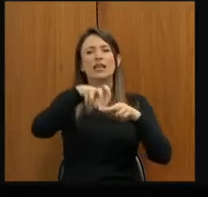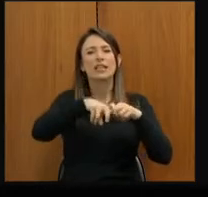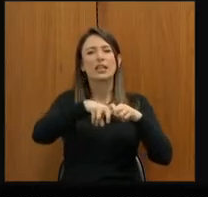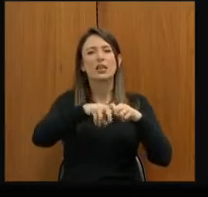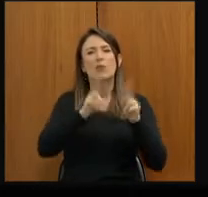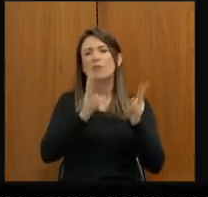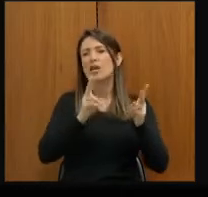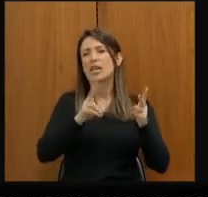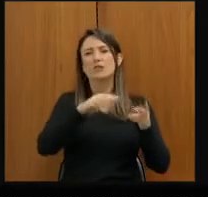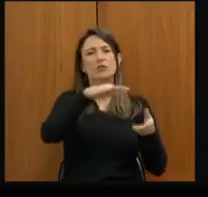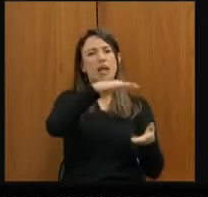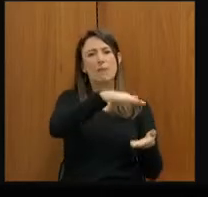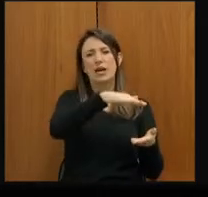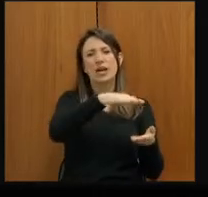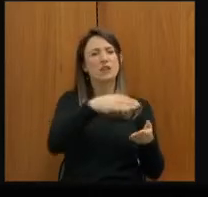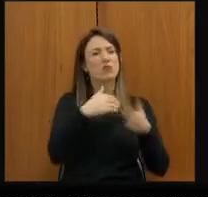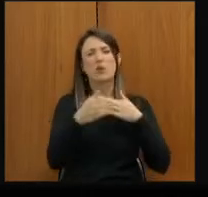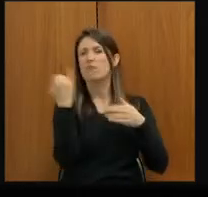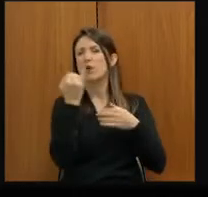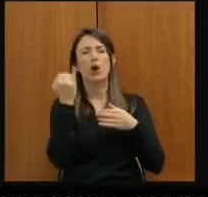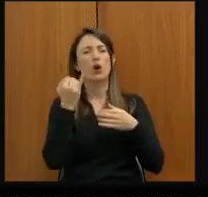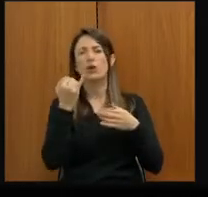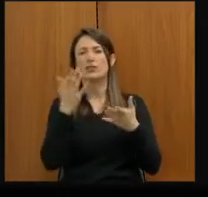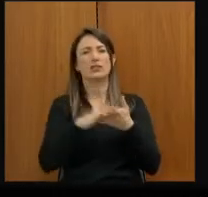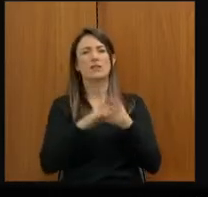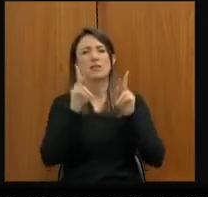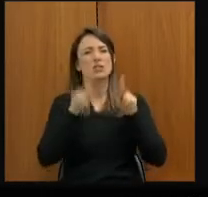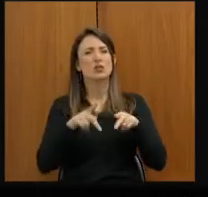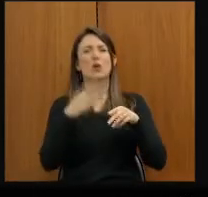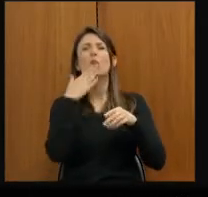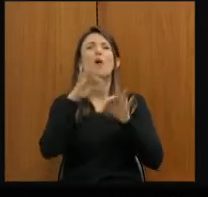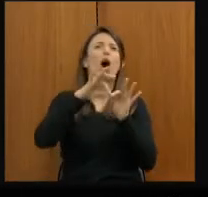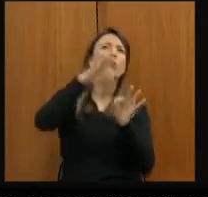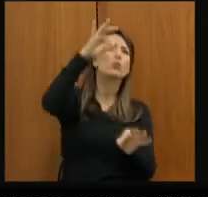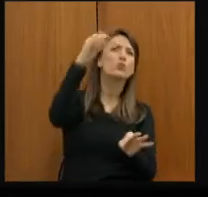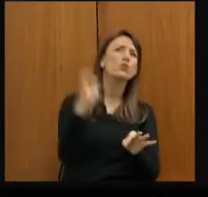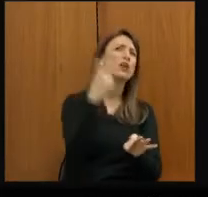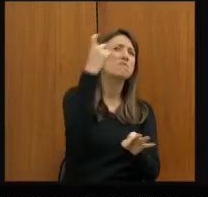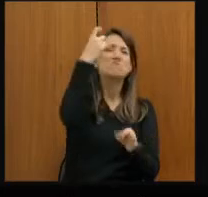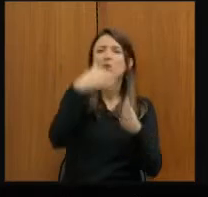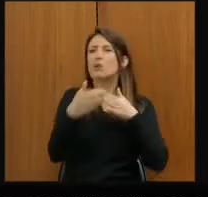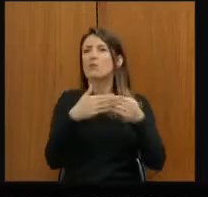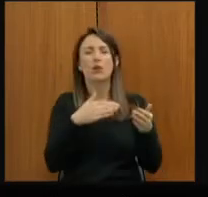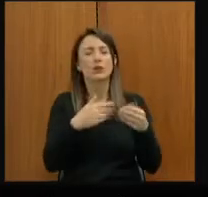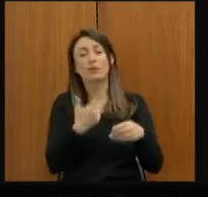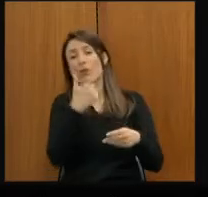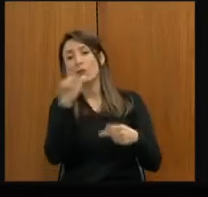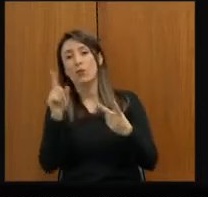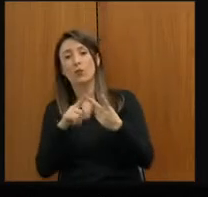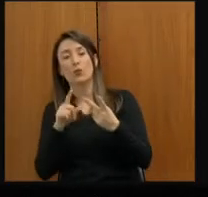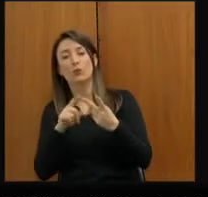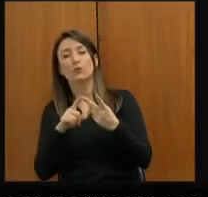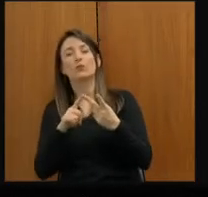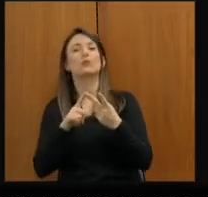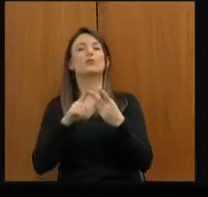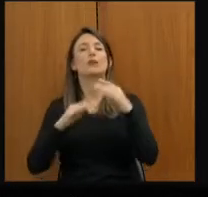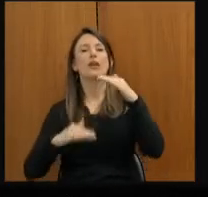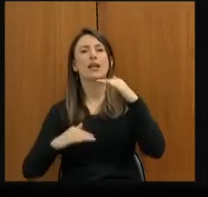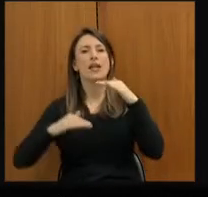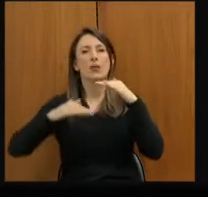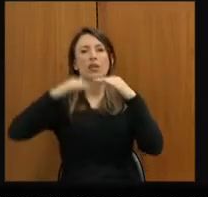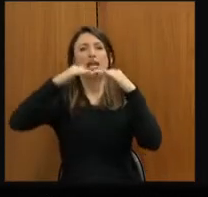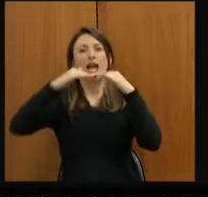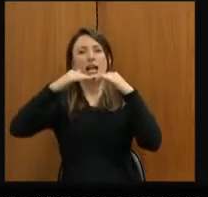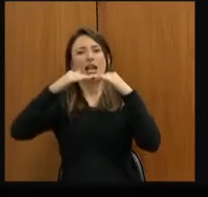o tamanho da pessoa a altura da pessoa na Equidade agente possibilita que todos